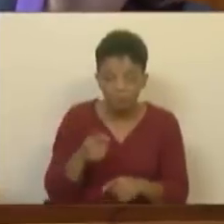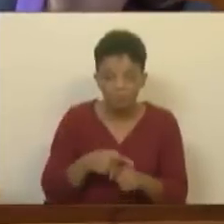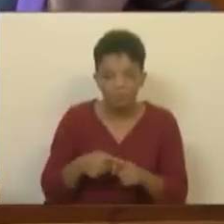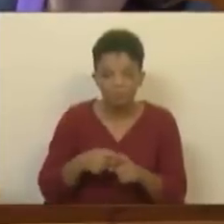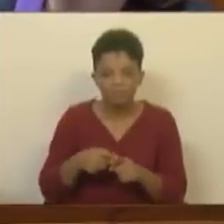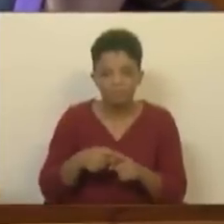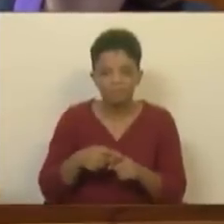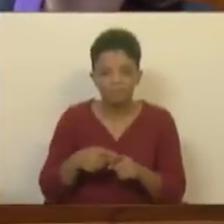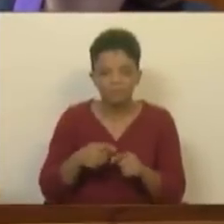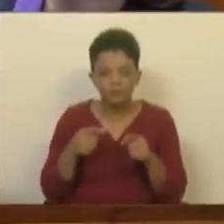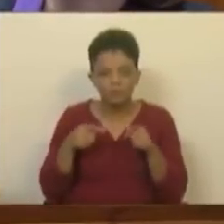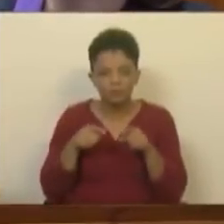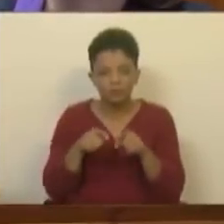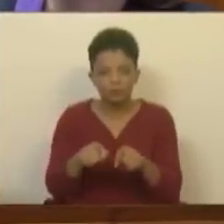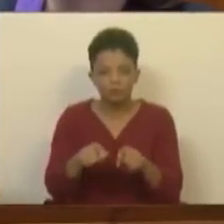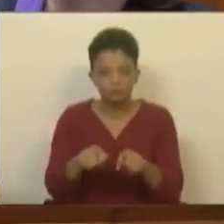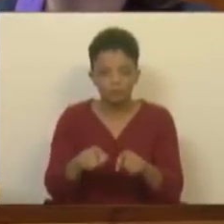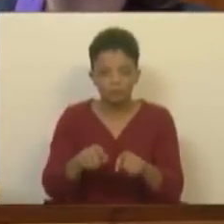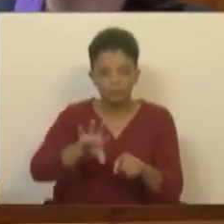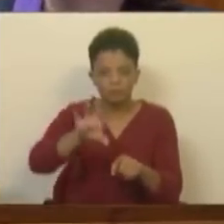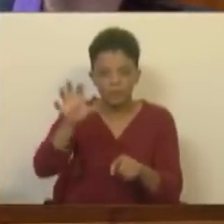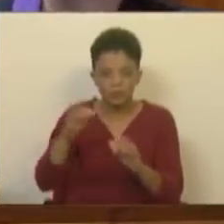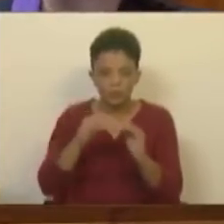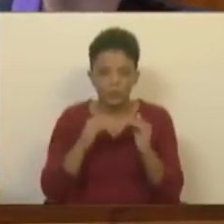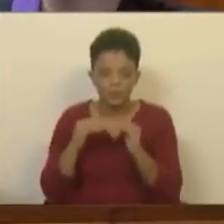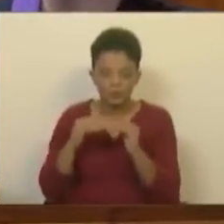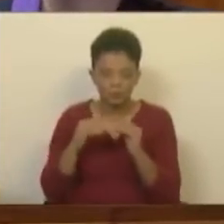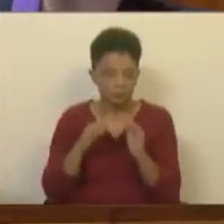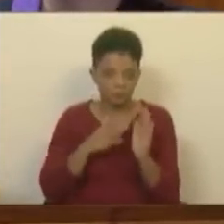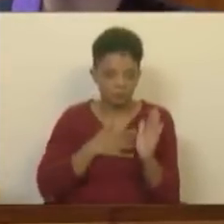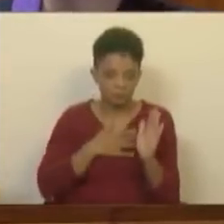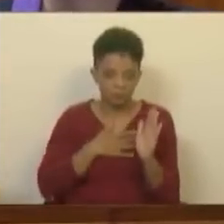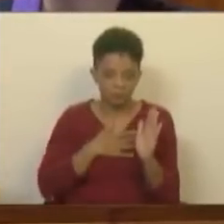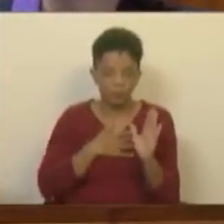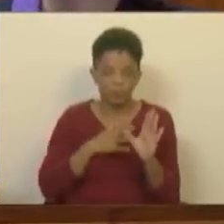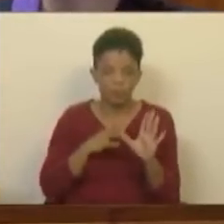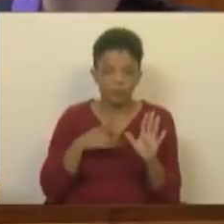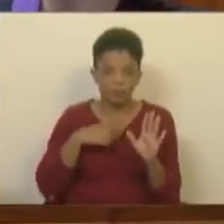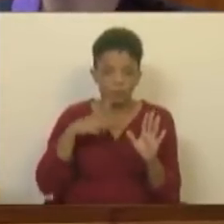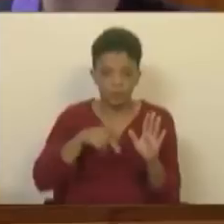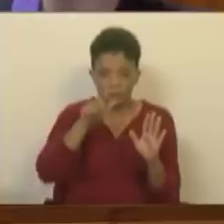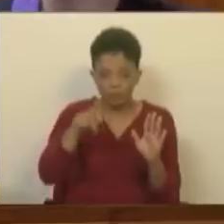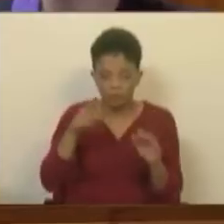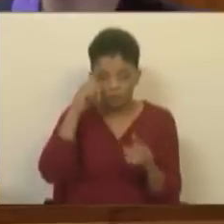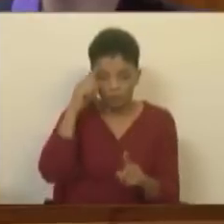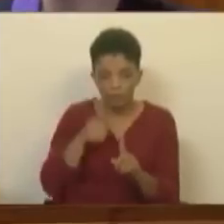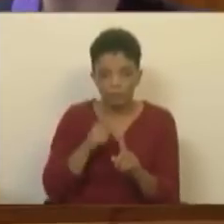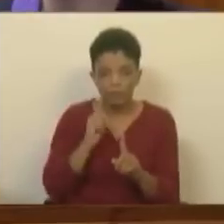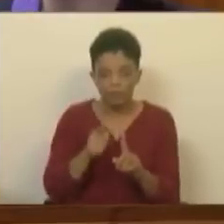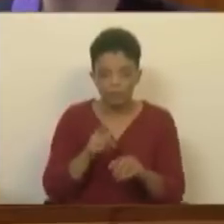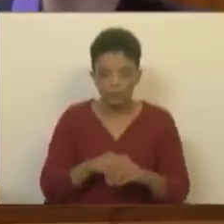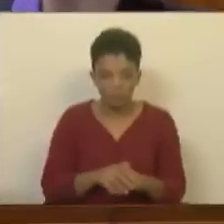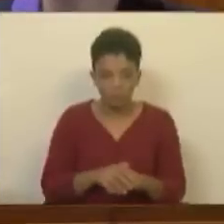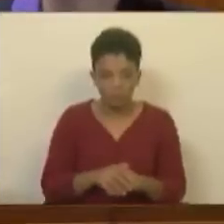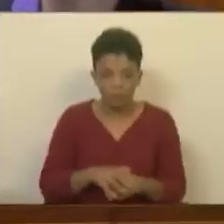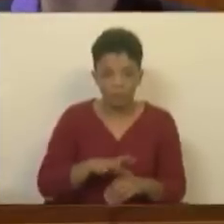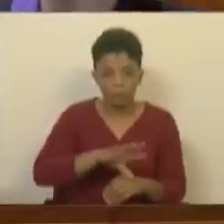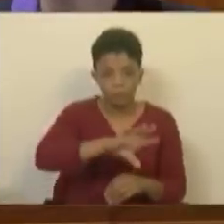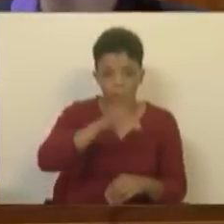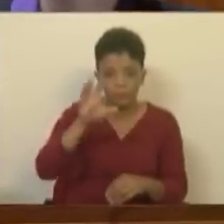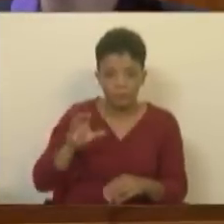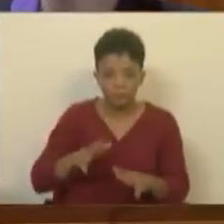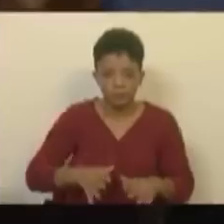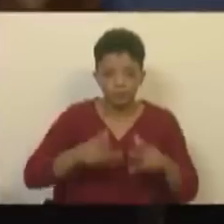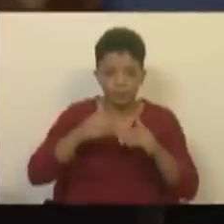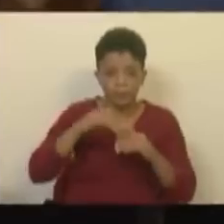a ambição de convergir com qualquer dos países da prisão a ambição que o conjunto dos portugueses tem é de convergir mesmo com os países mais desenvolvidos